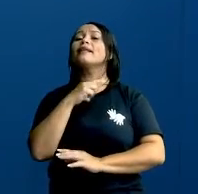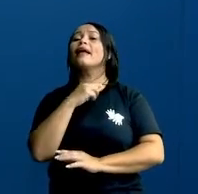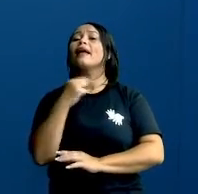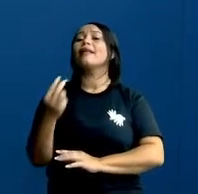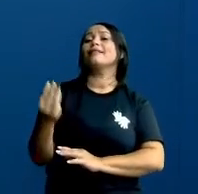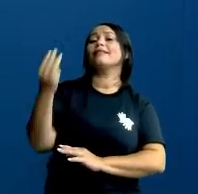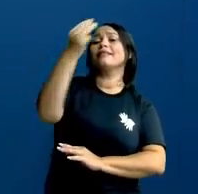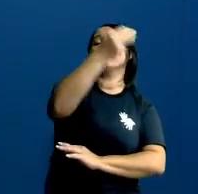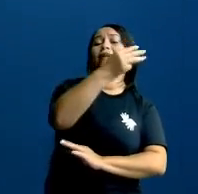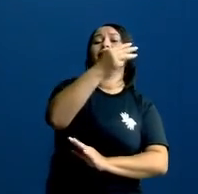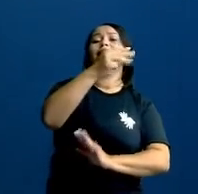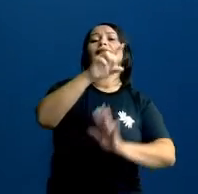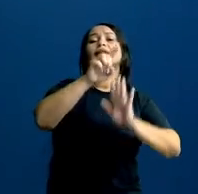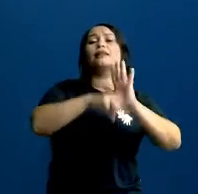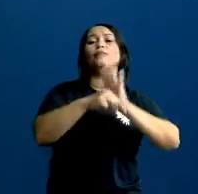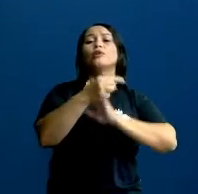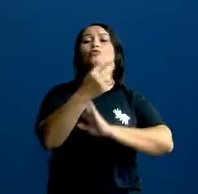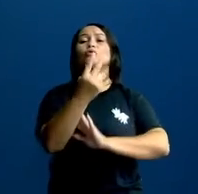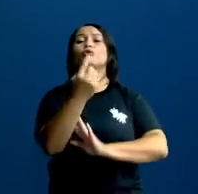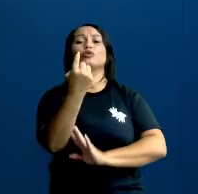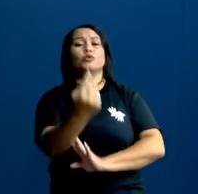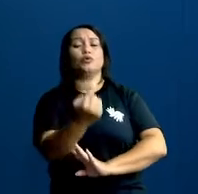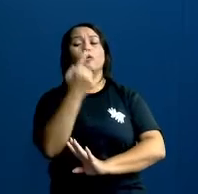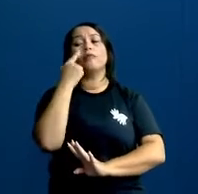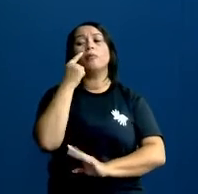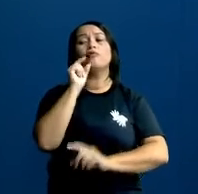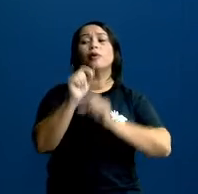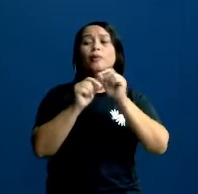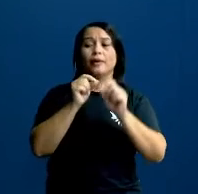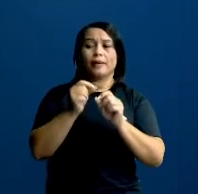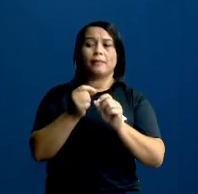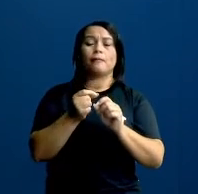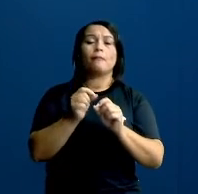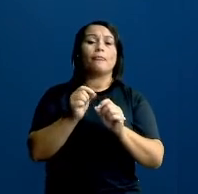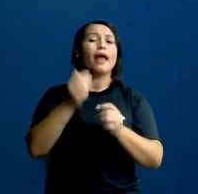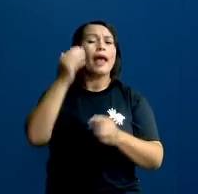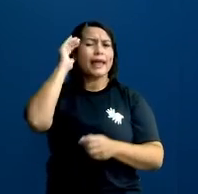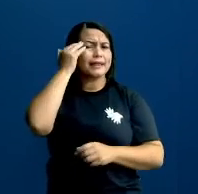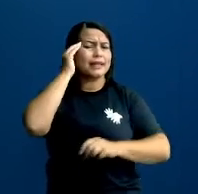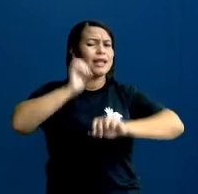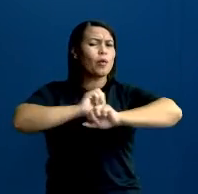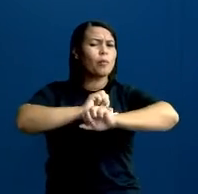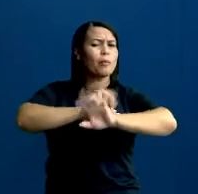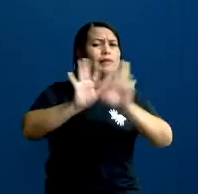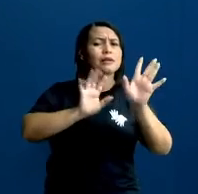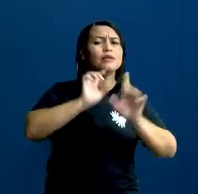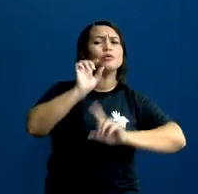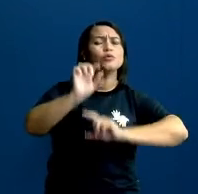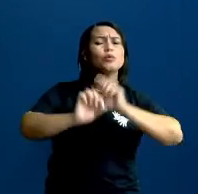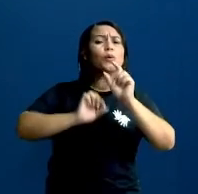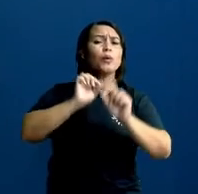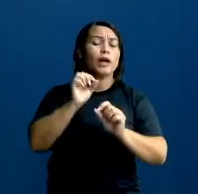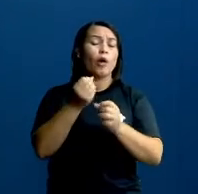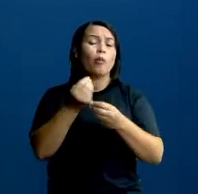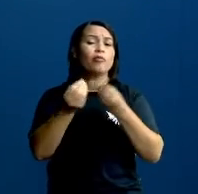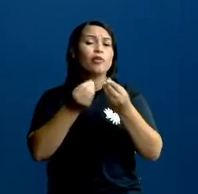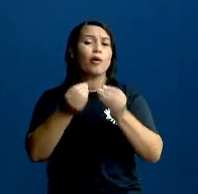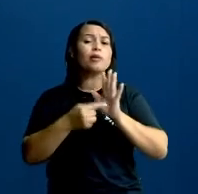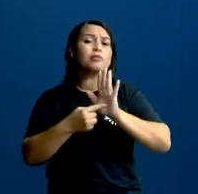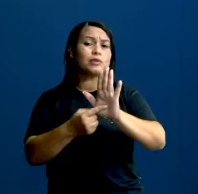3 dezenas. 3 menos 2, 1. Beleza? Então, vamos agora entender, né, como ficou